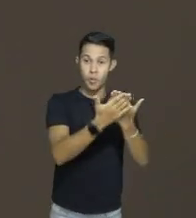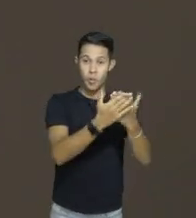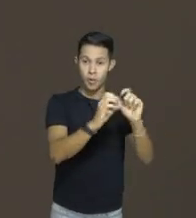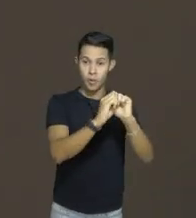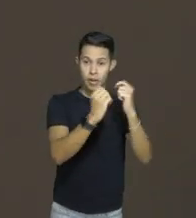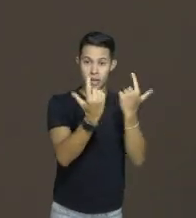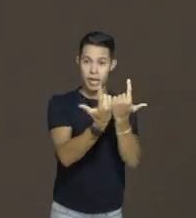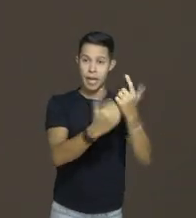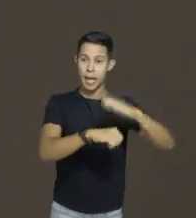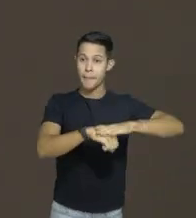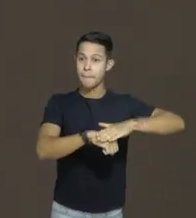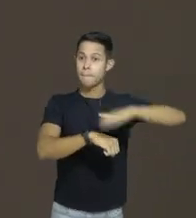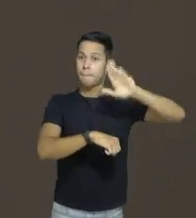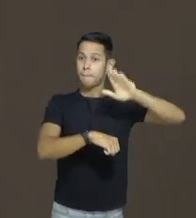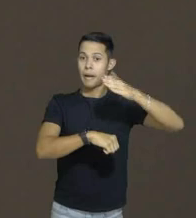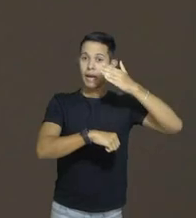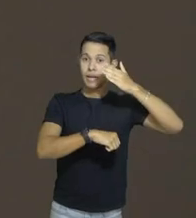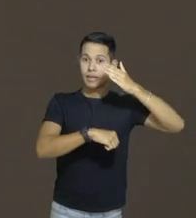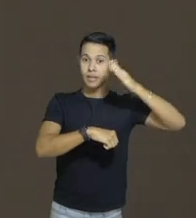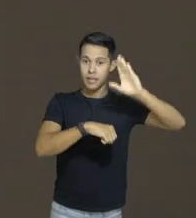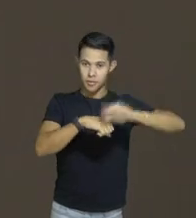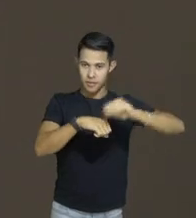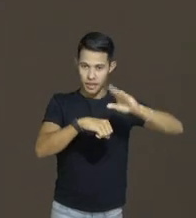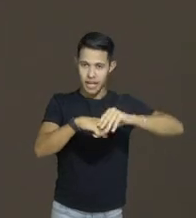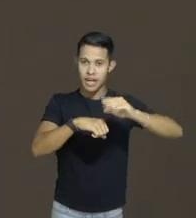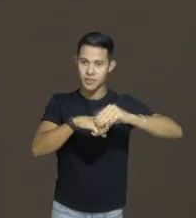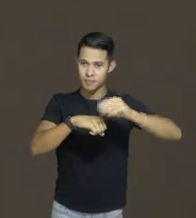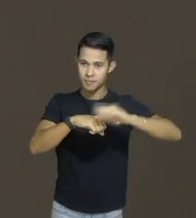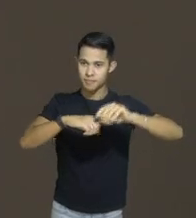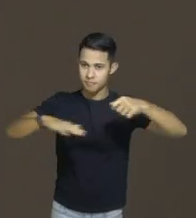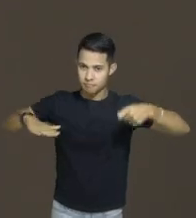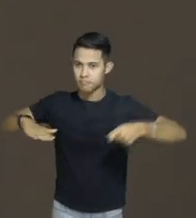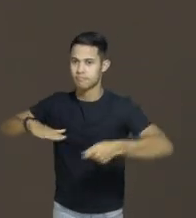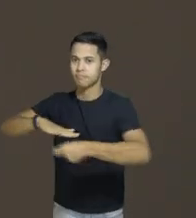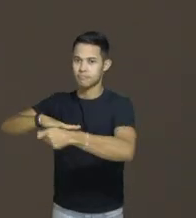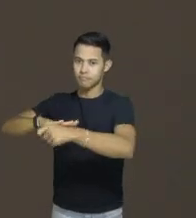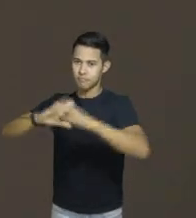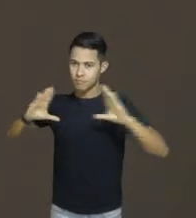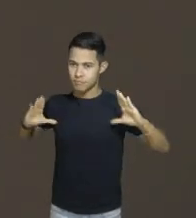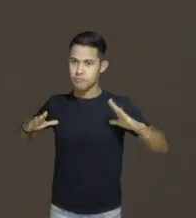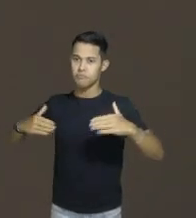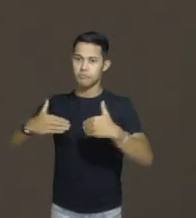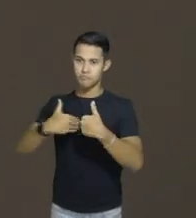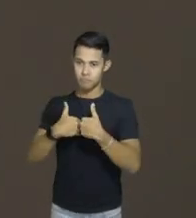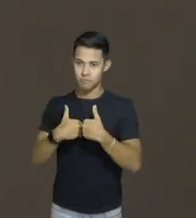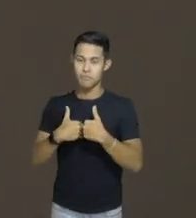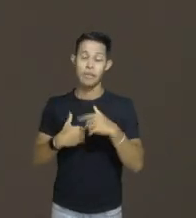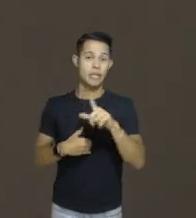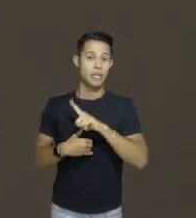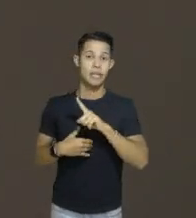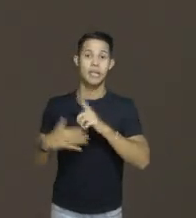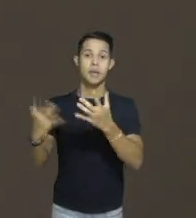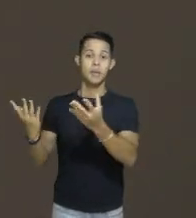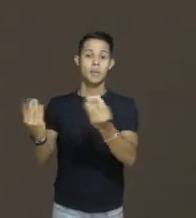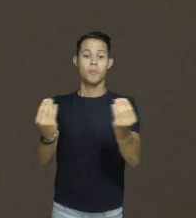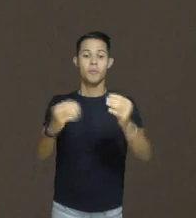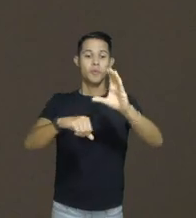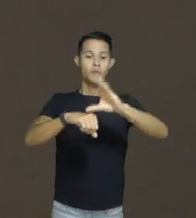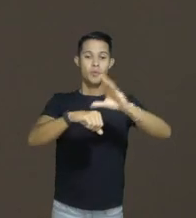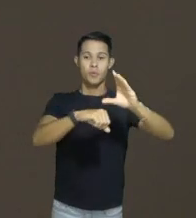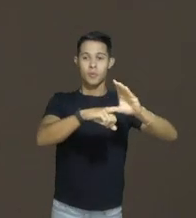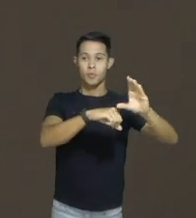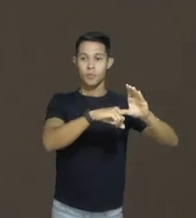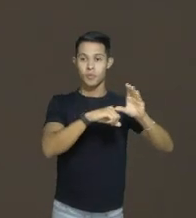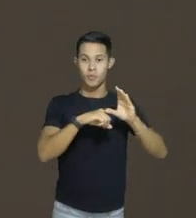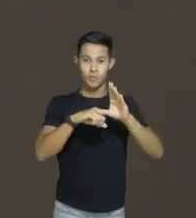conhecimento sobre o autismo. E isso é muito bom, isso trouxe muito conhecimento para nós, professores. Mas o que eu me